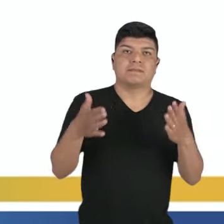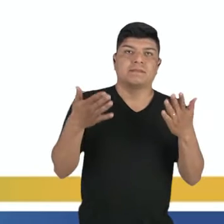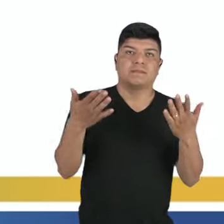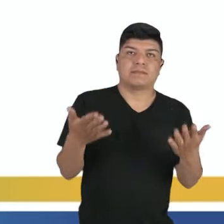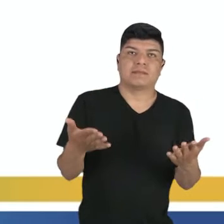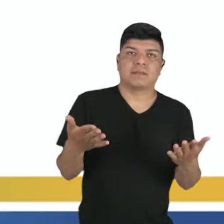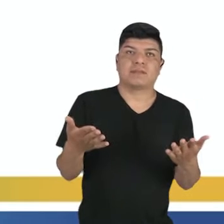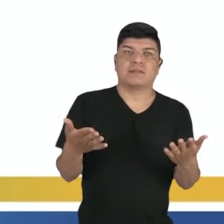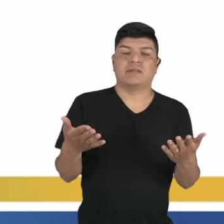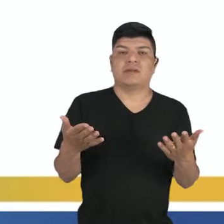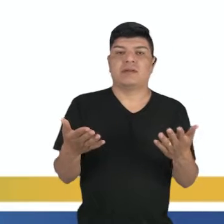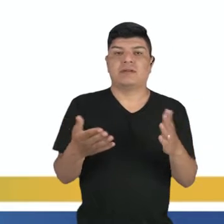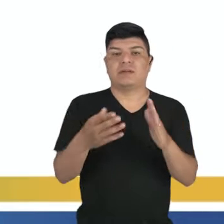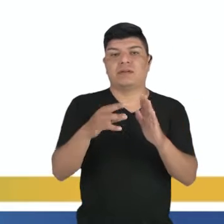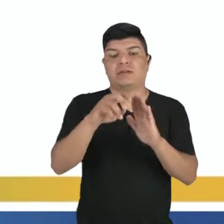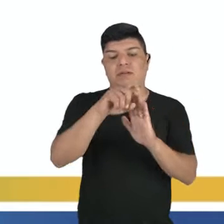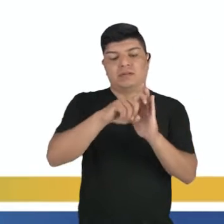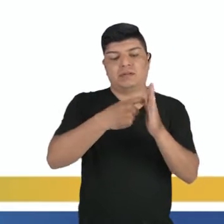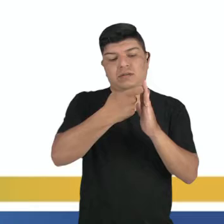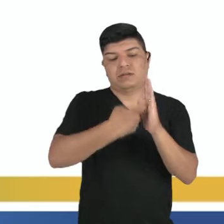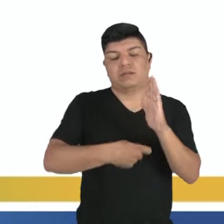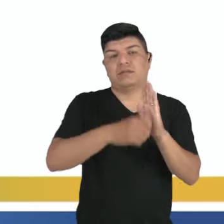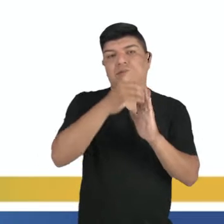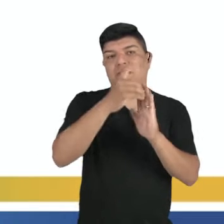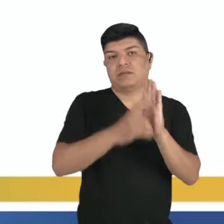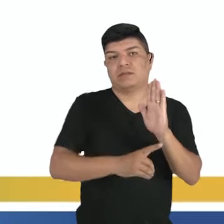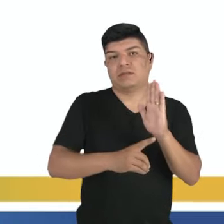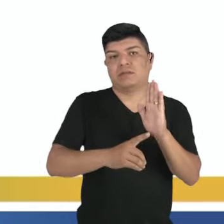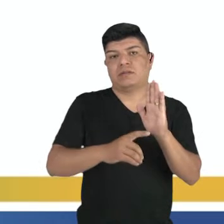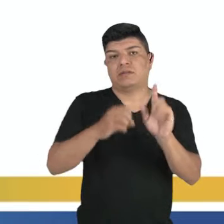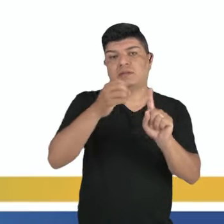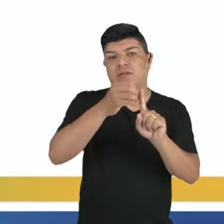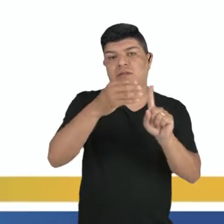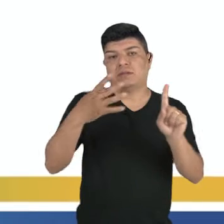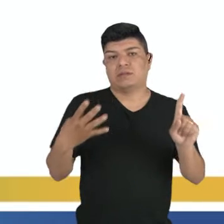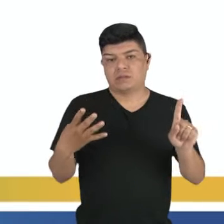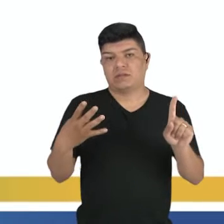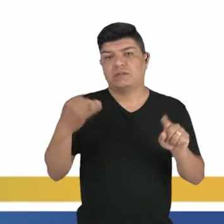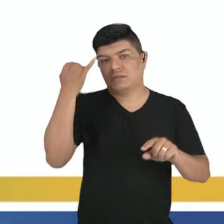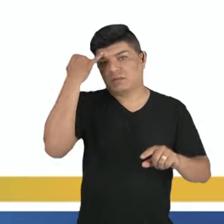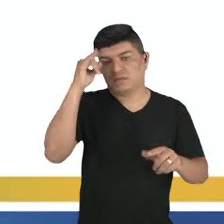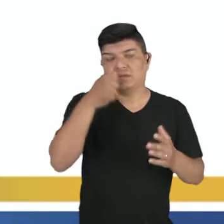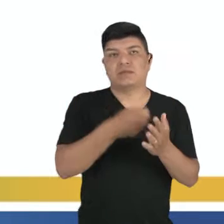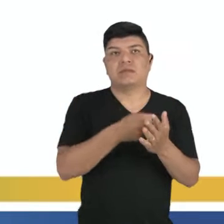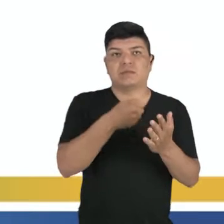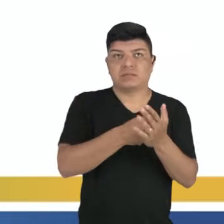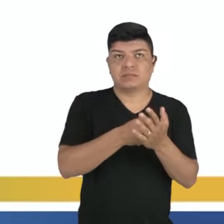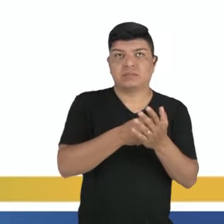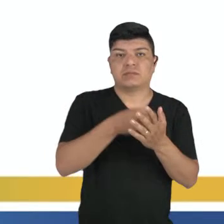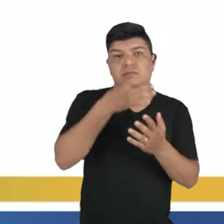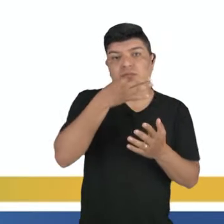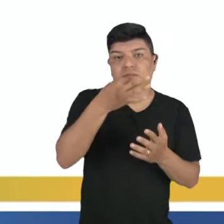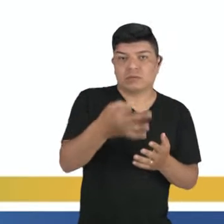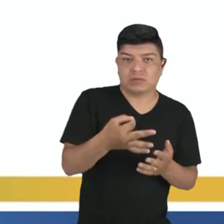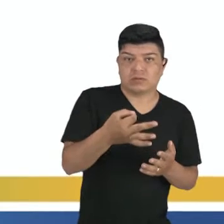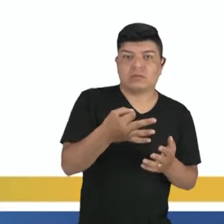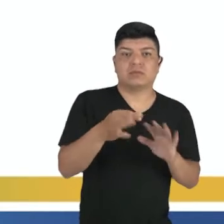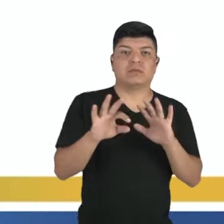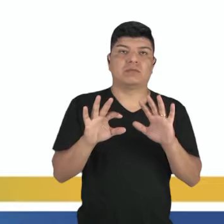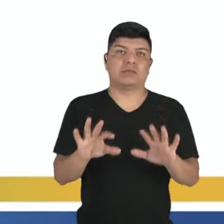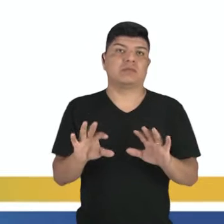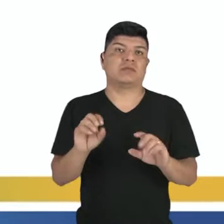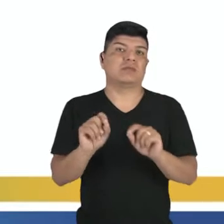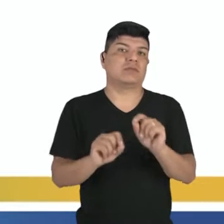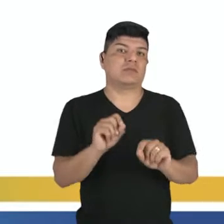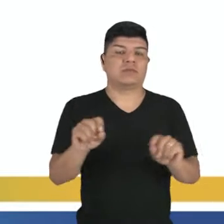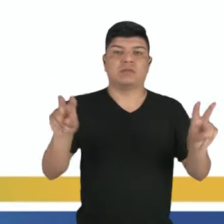dissertativo argumentativo, nós teremos exposição de uma ideia, que deverá ser sustentada por uma opinião a respeito